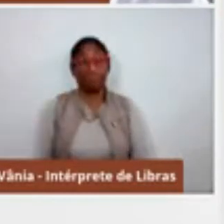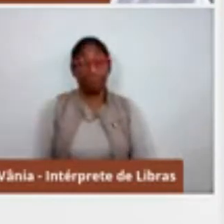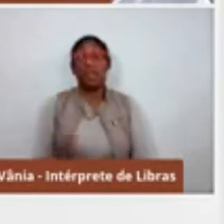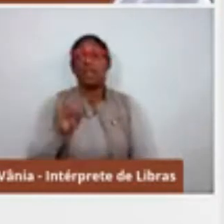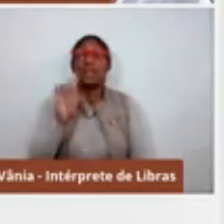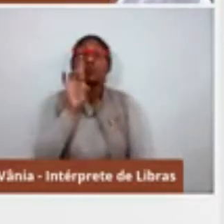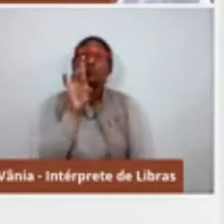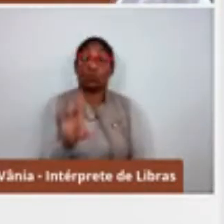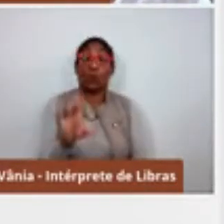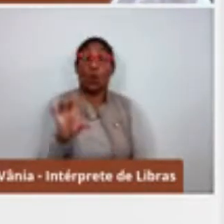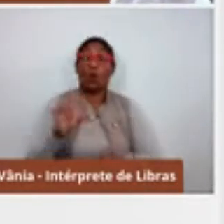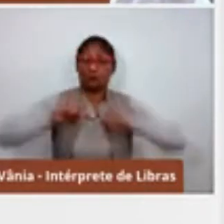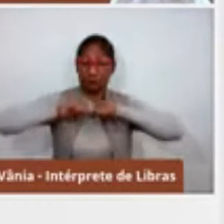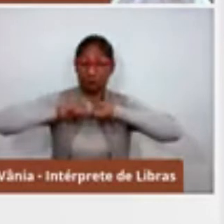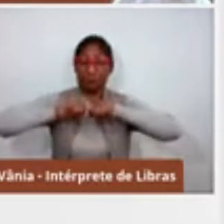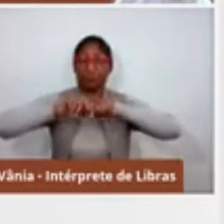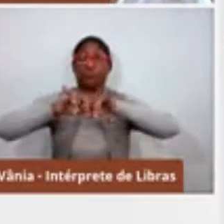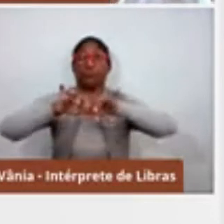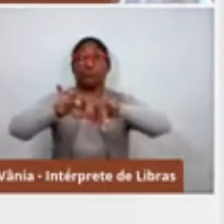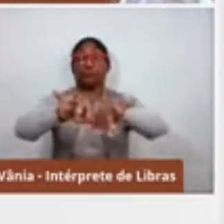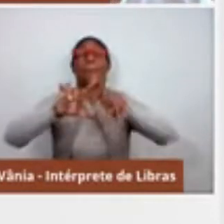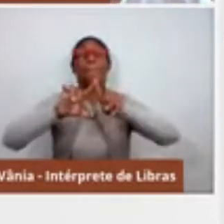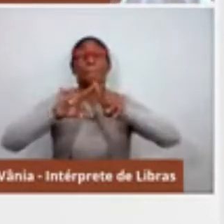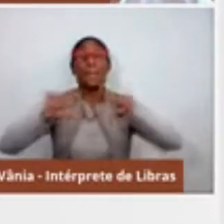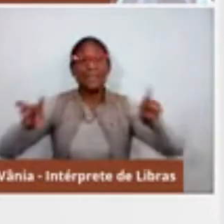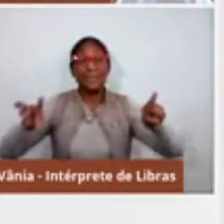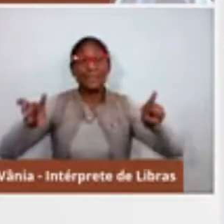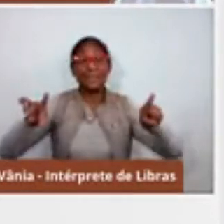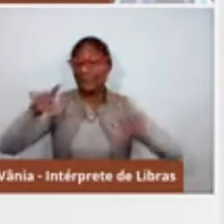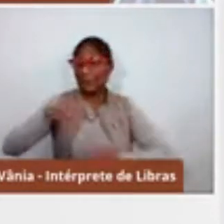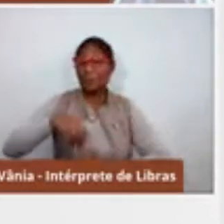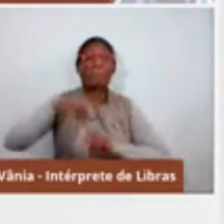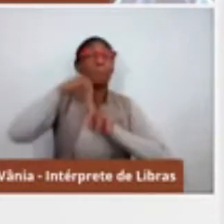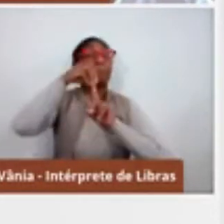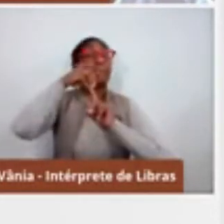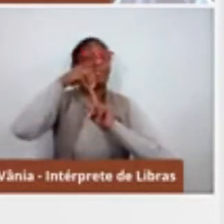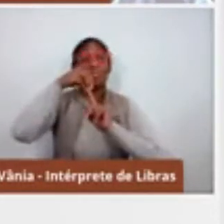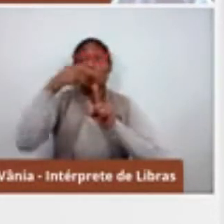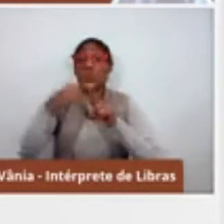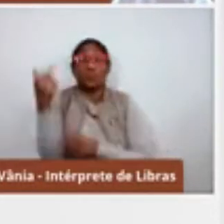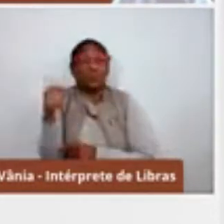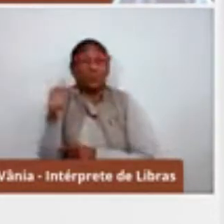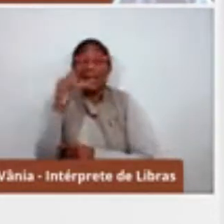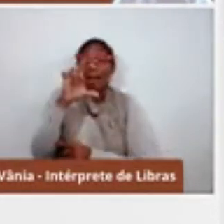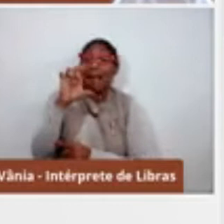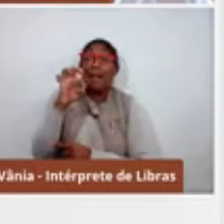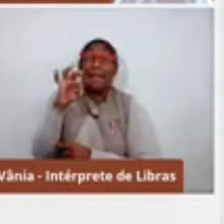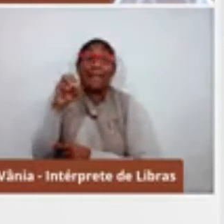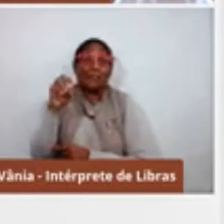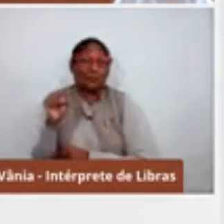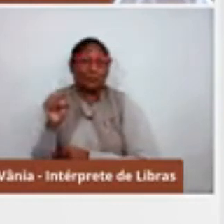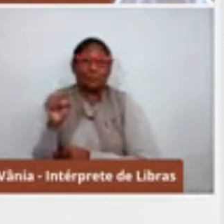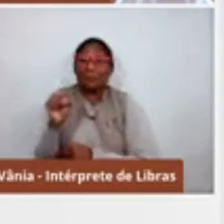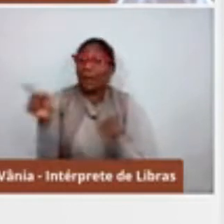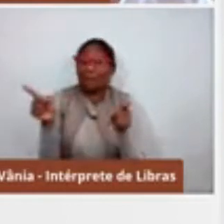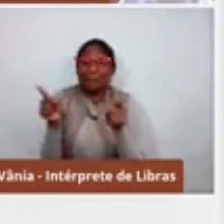do contágio ser maior, mas principalmente pela oferta de leitos estar em